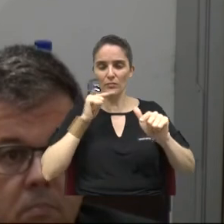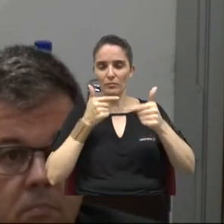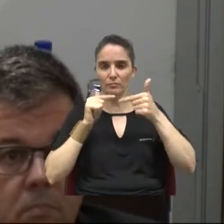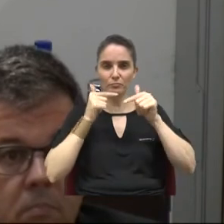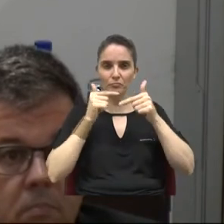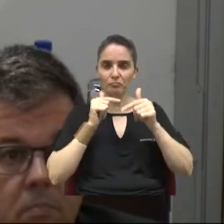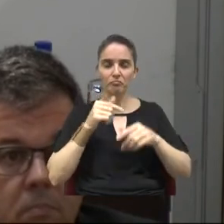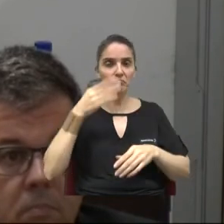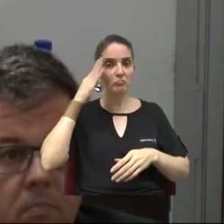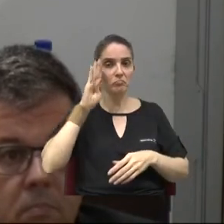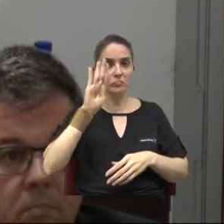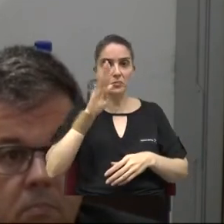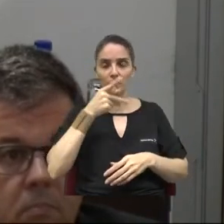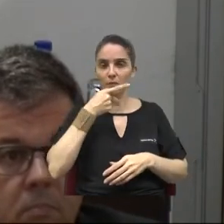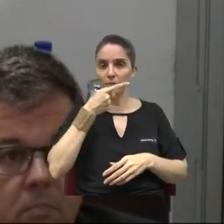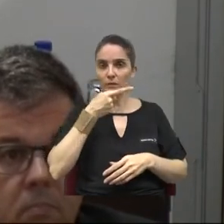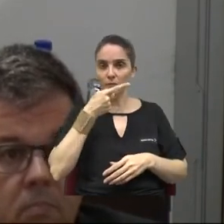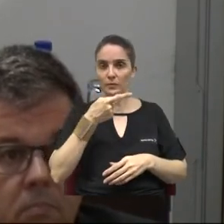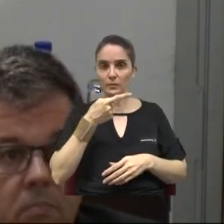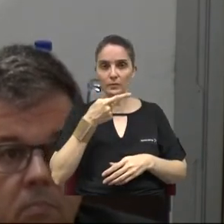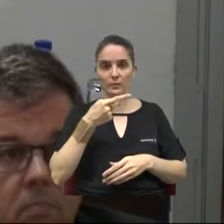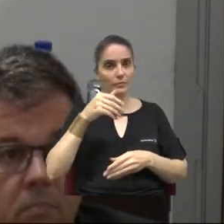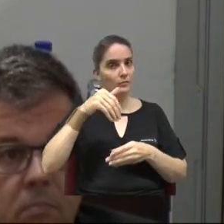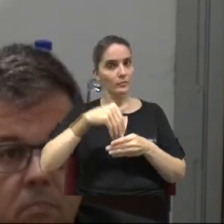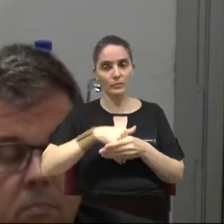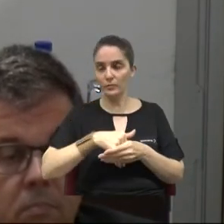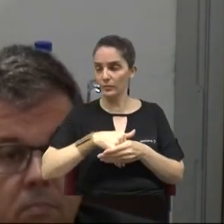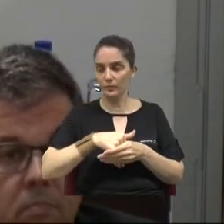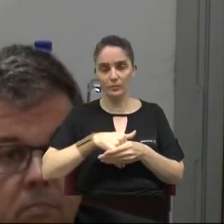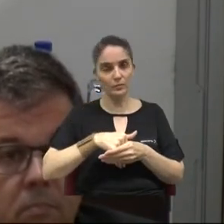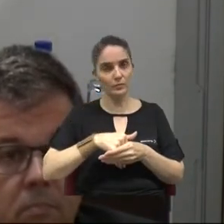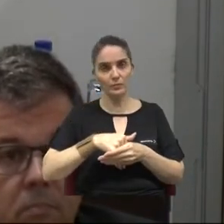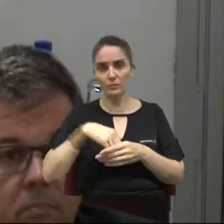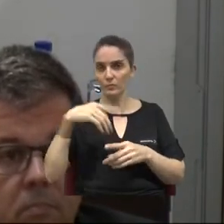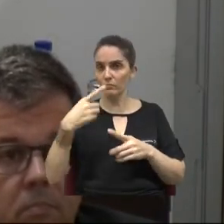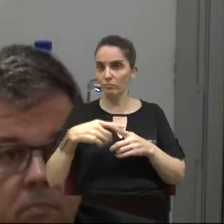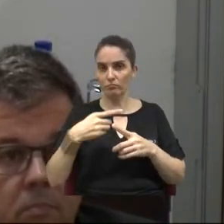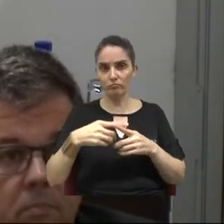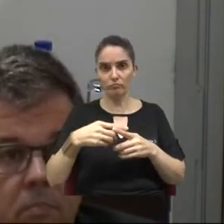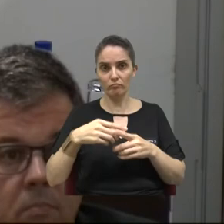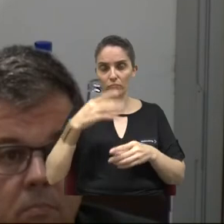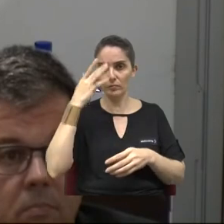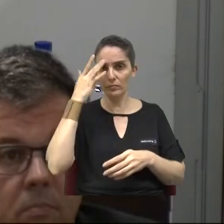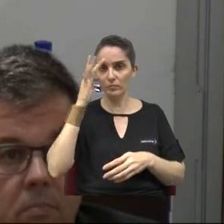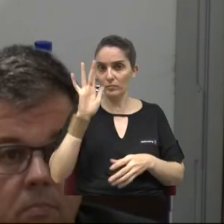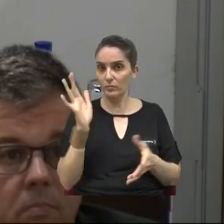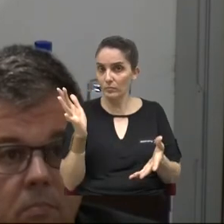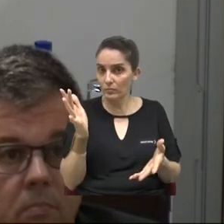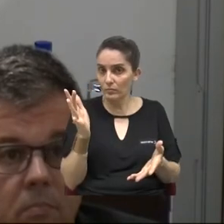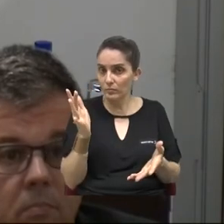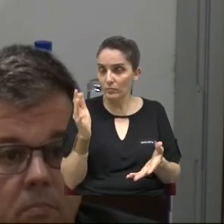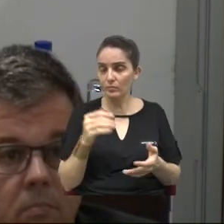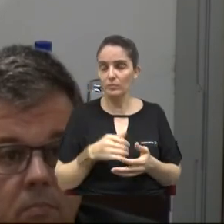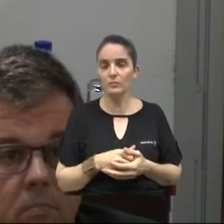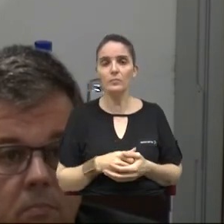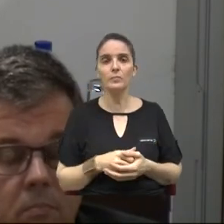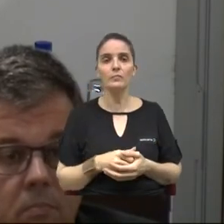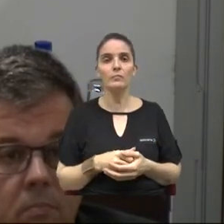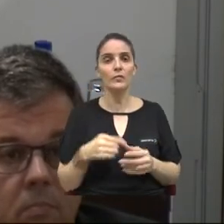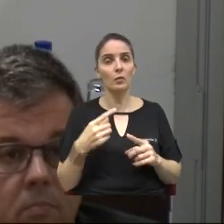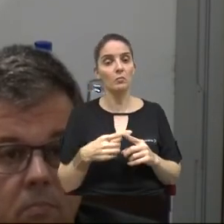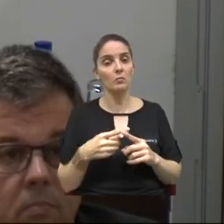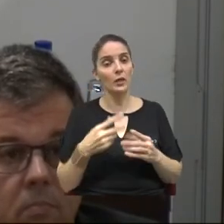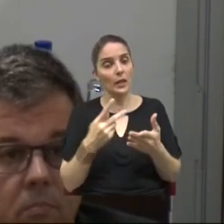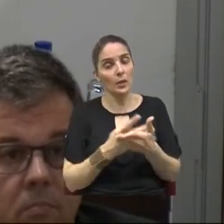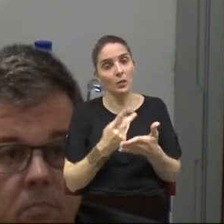quando eu disse que eu não iria votar, porque às escuras eu não votaria, poderia ser que tinha algum